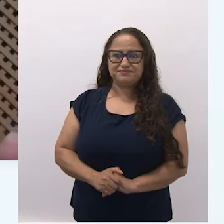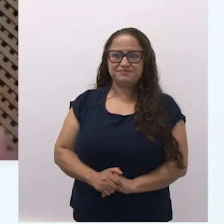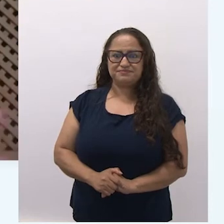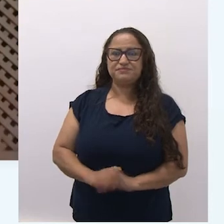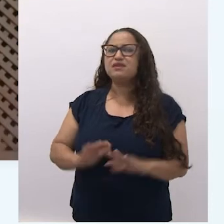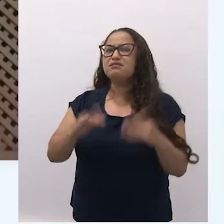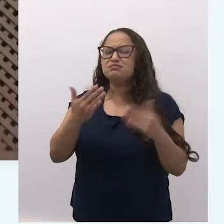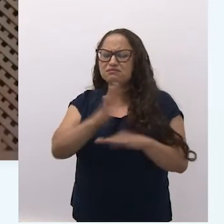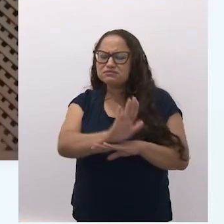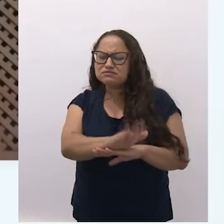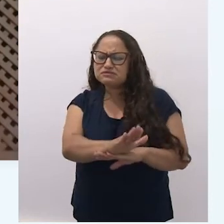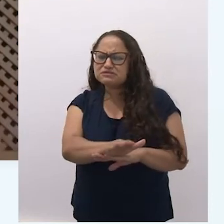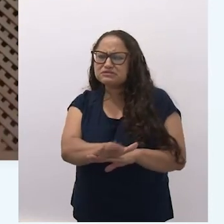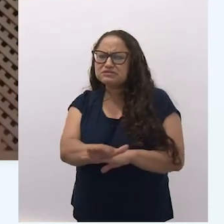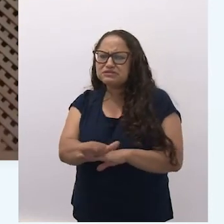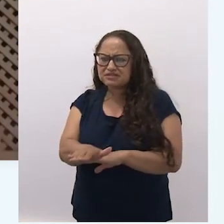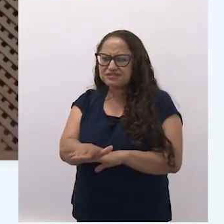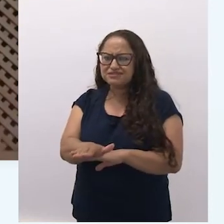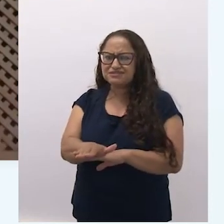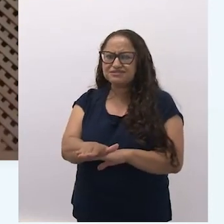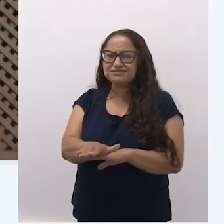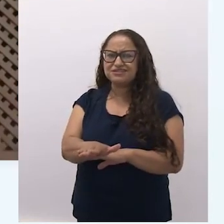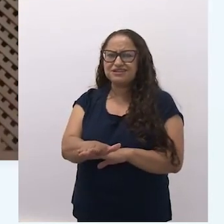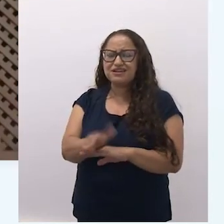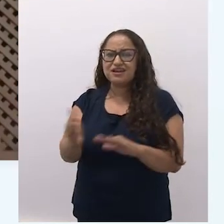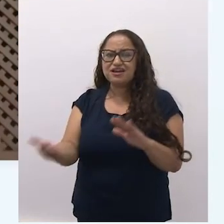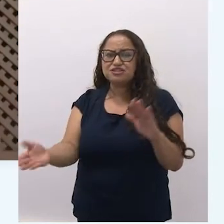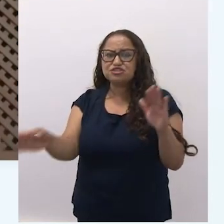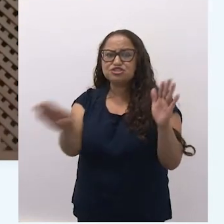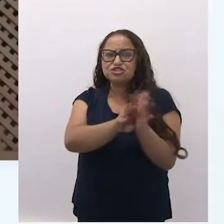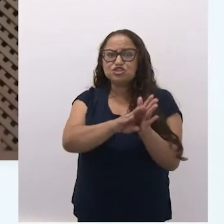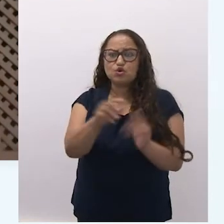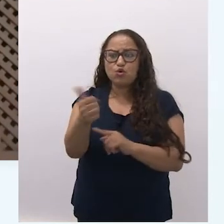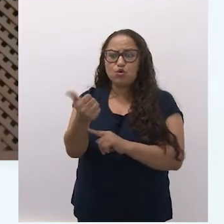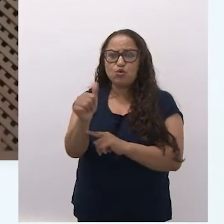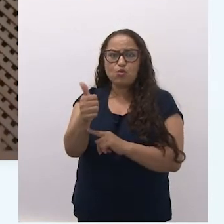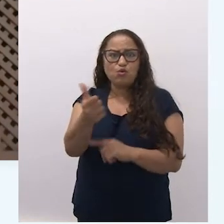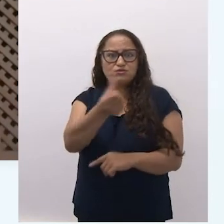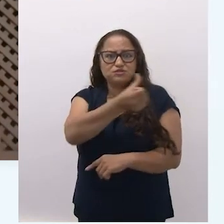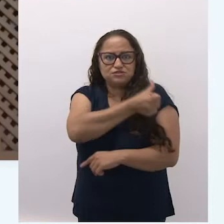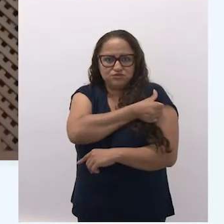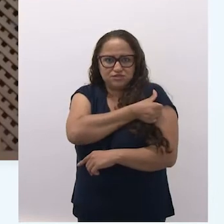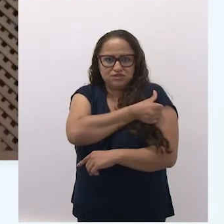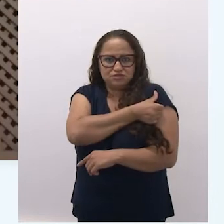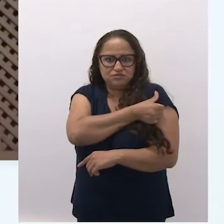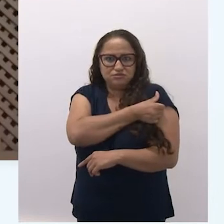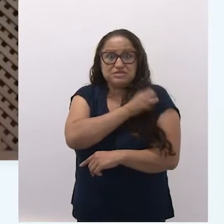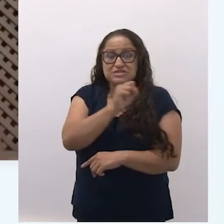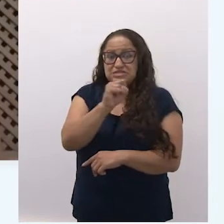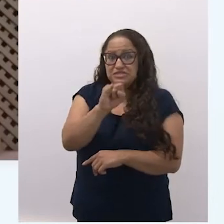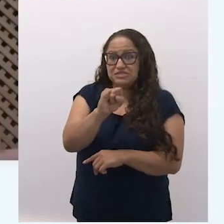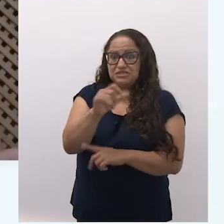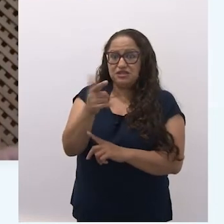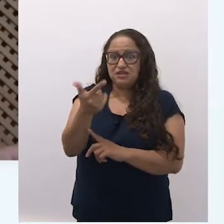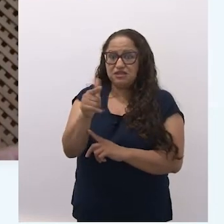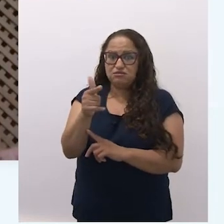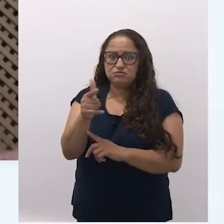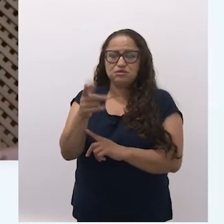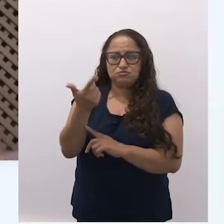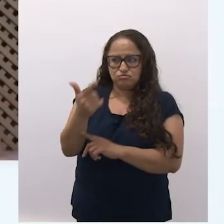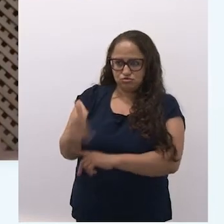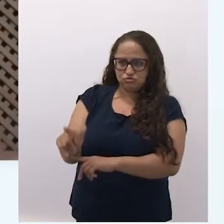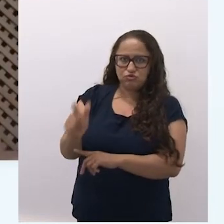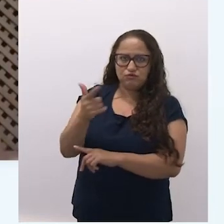Essa criança, né, ela entrou com 11 anos, né, no 6º ano. Se não tiver nenhuma repetência aí